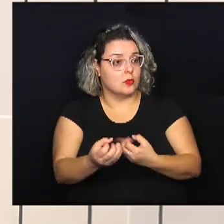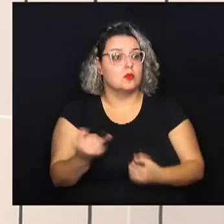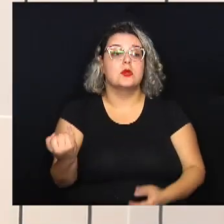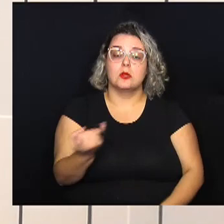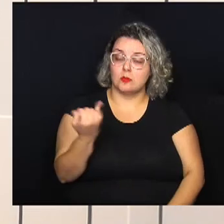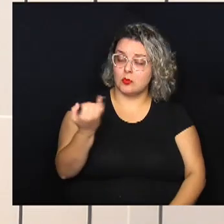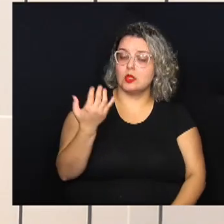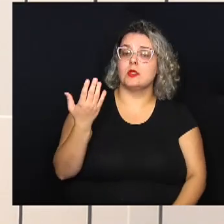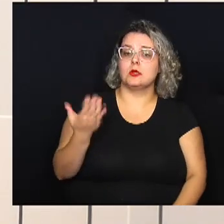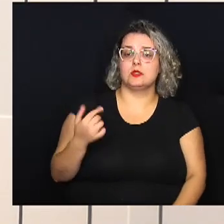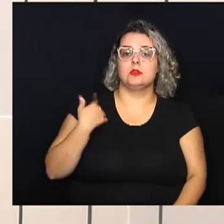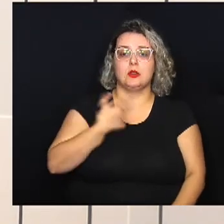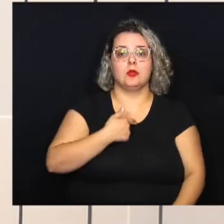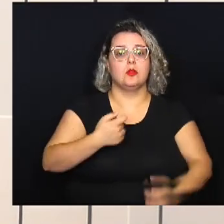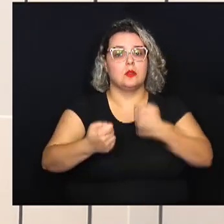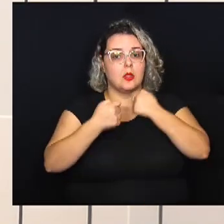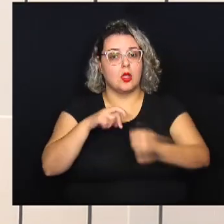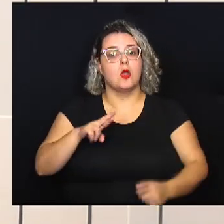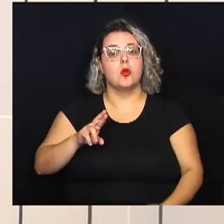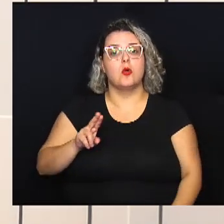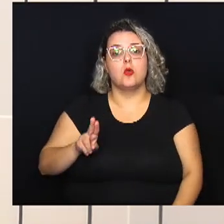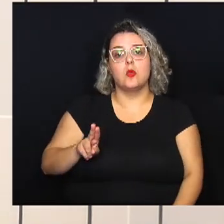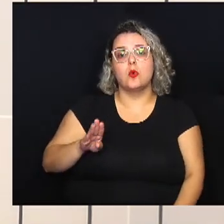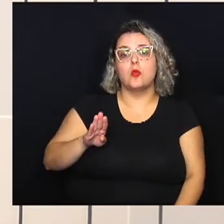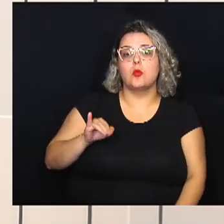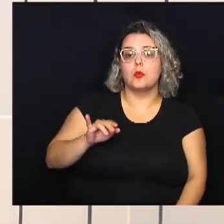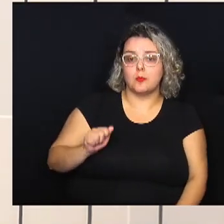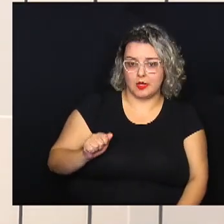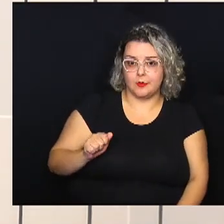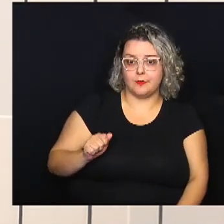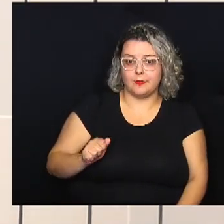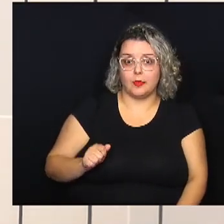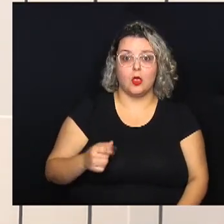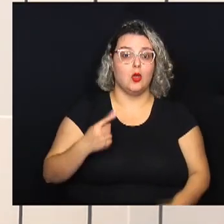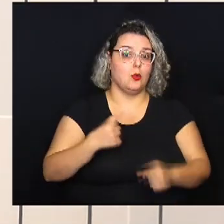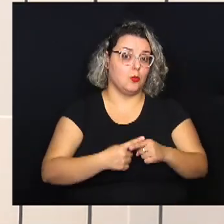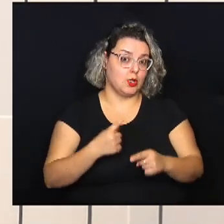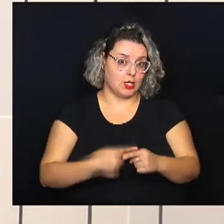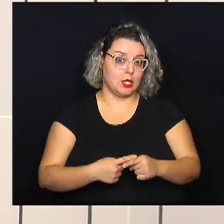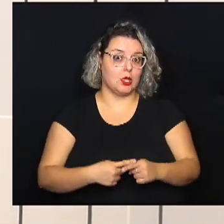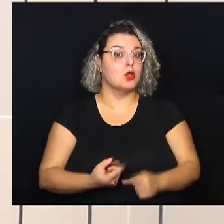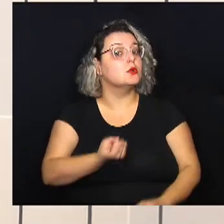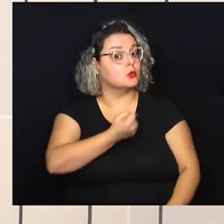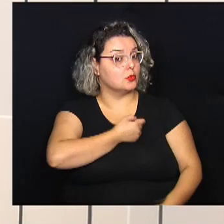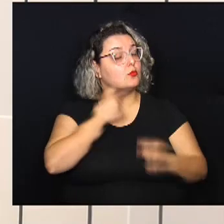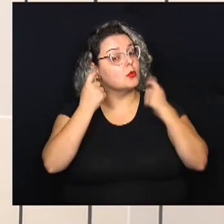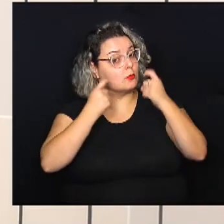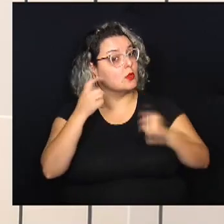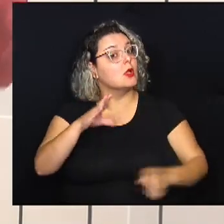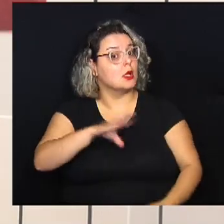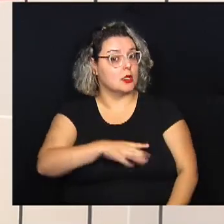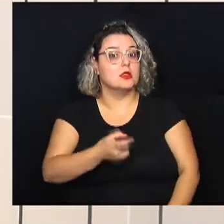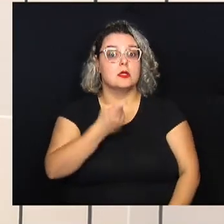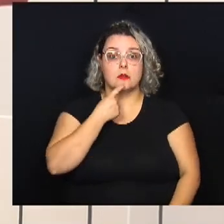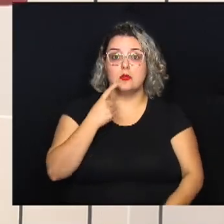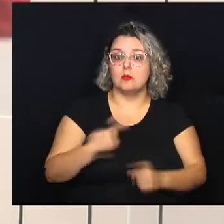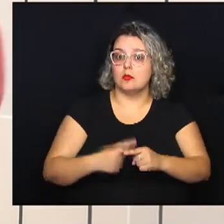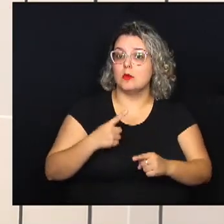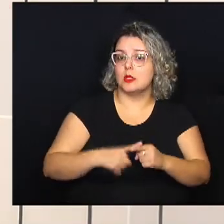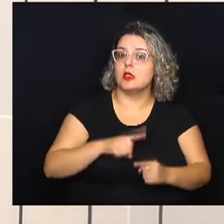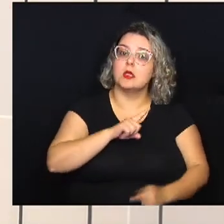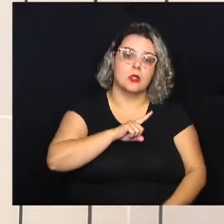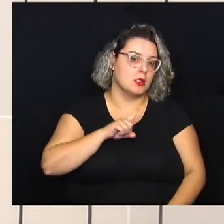importantes então da nossa repórter Rúbia de Oliveira, até porque números preocupantes estão aqui na cidade de Campinas, porque nós não